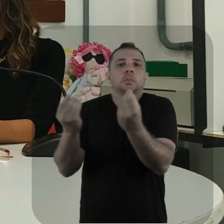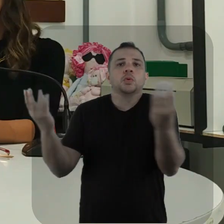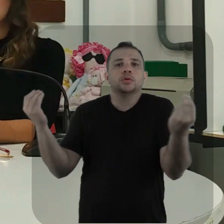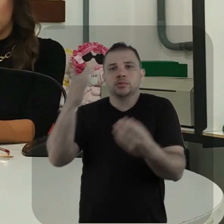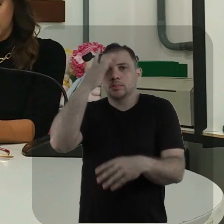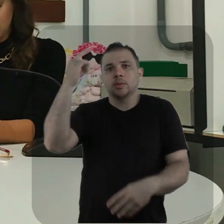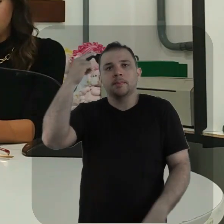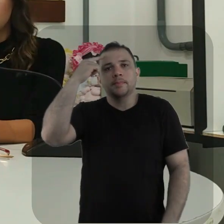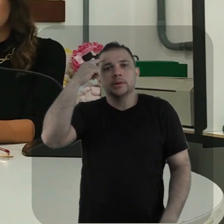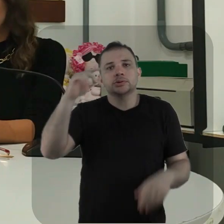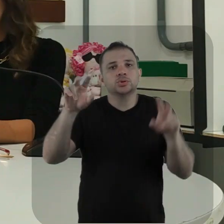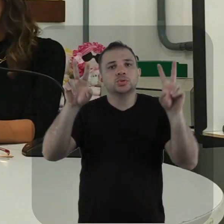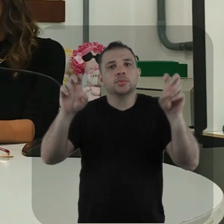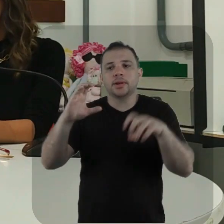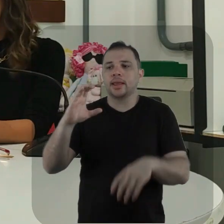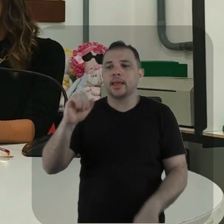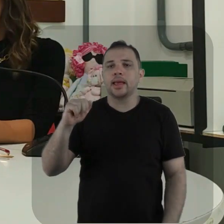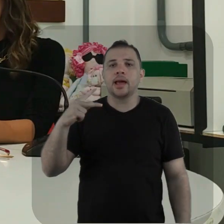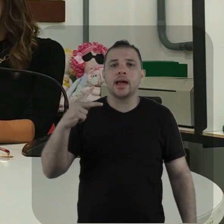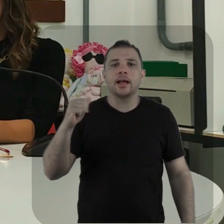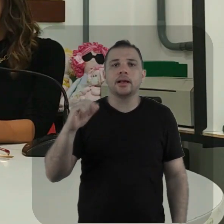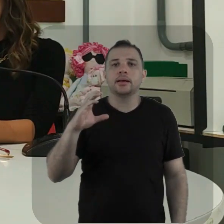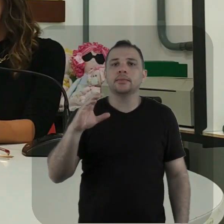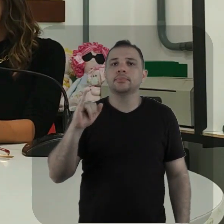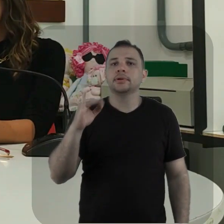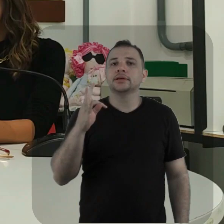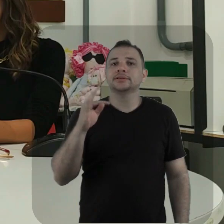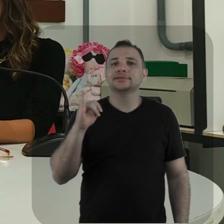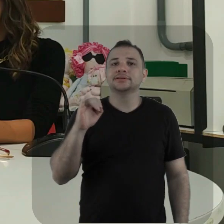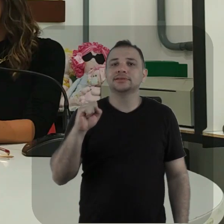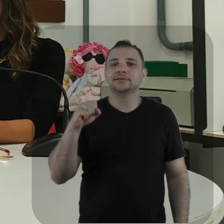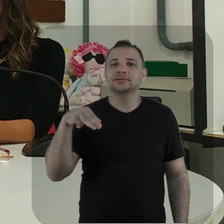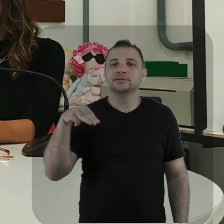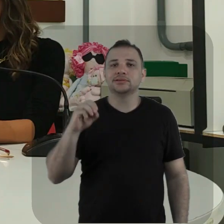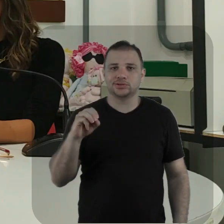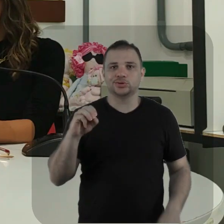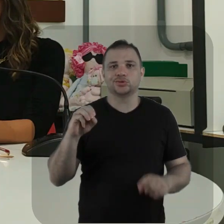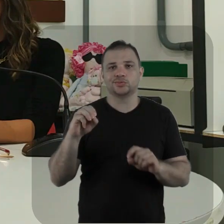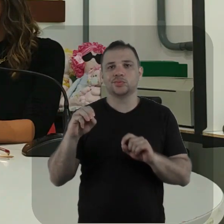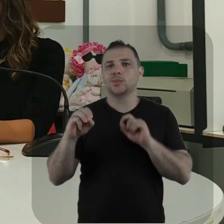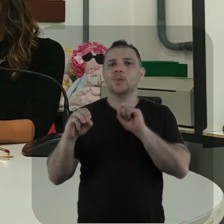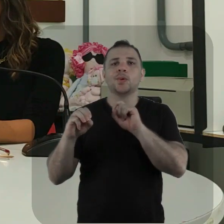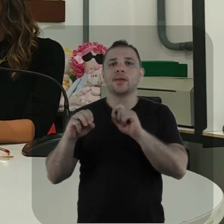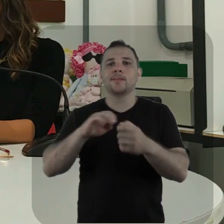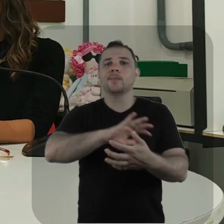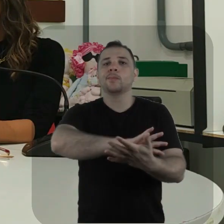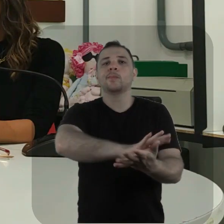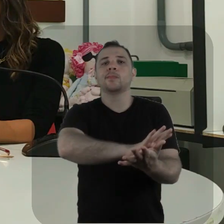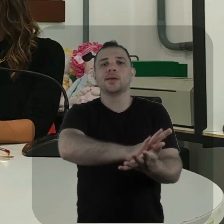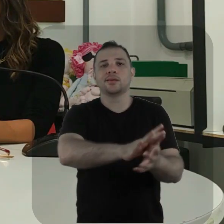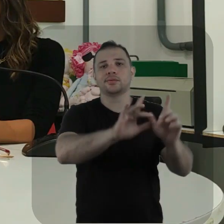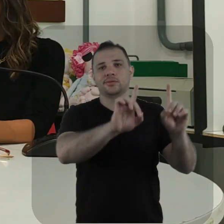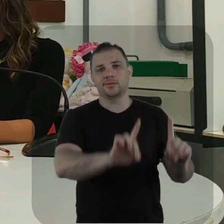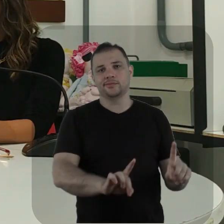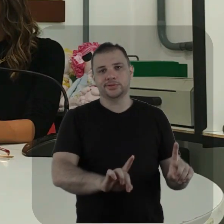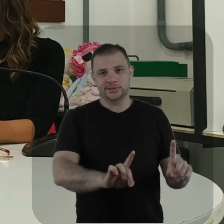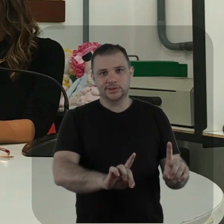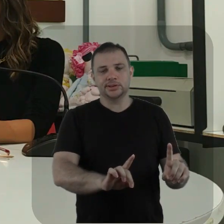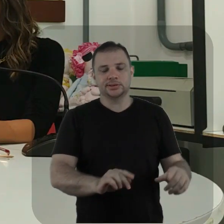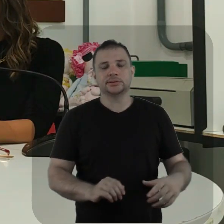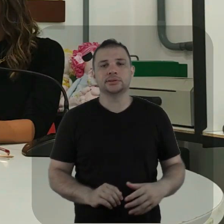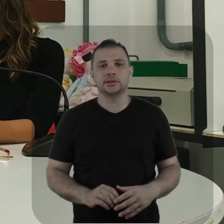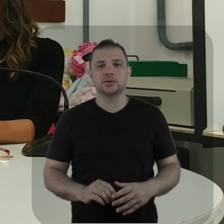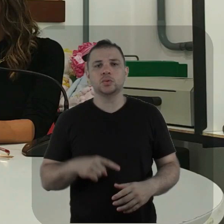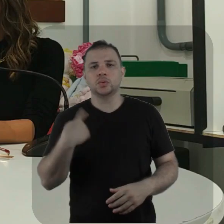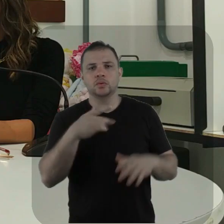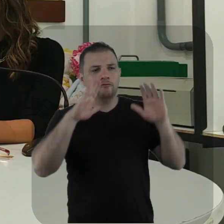visão capacitista. Se discute muito sobre capacitismo, né? Então, para quem não sabe, é justamente quando você acaba ressaltando,